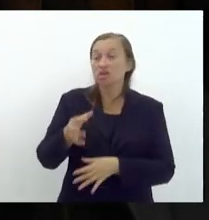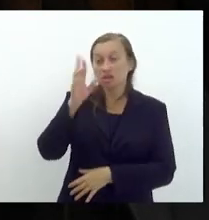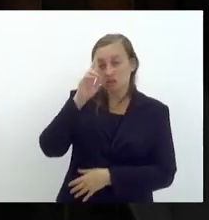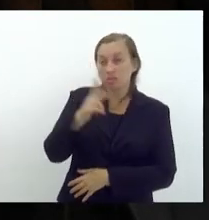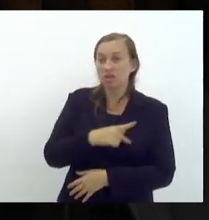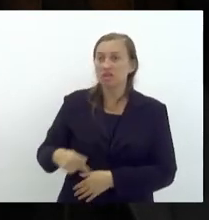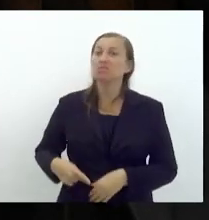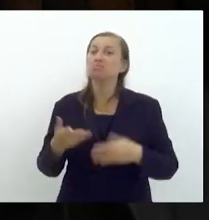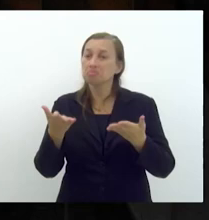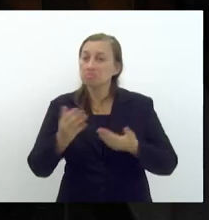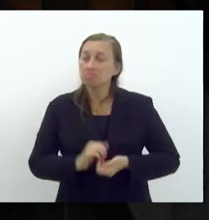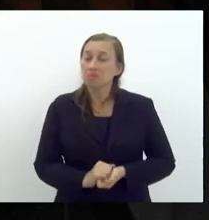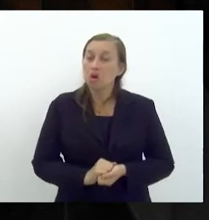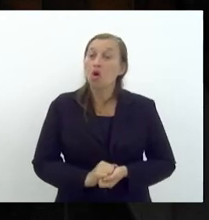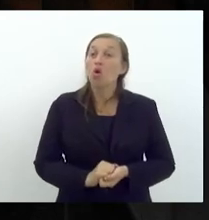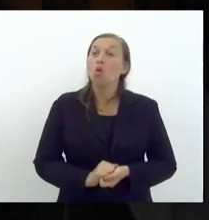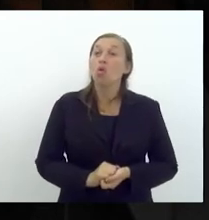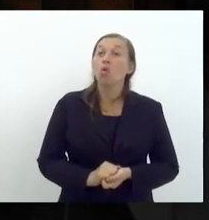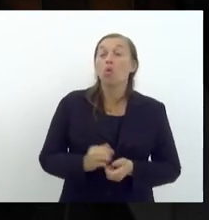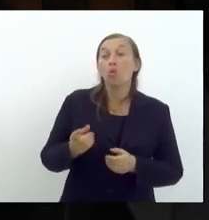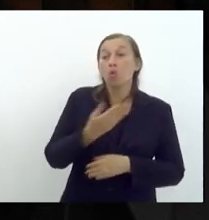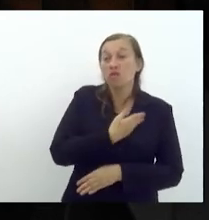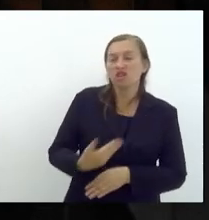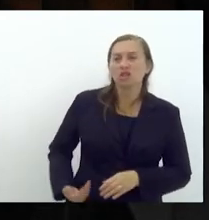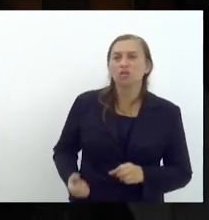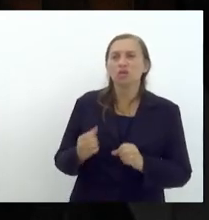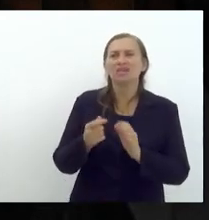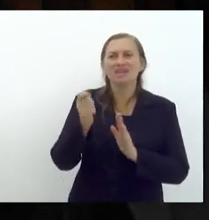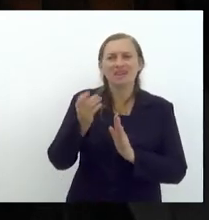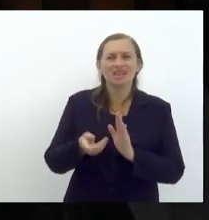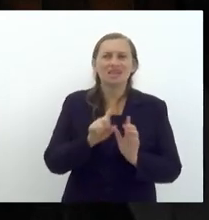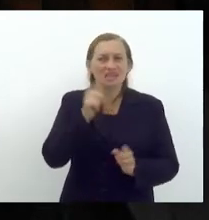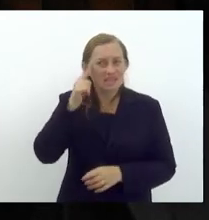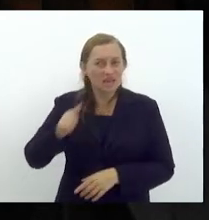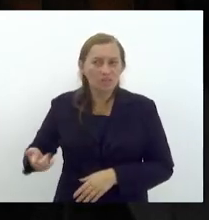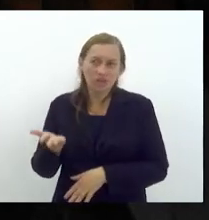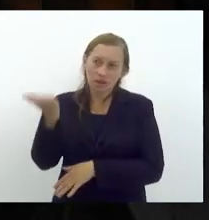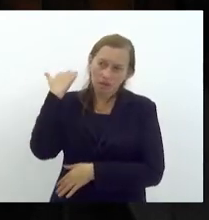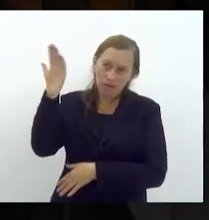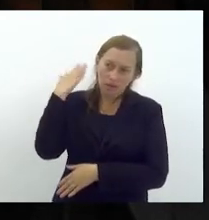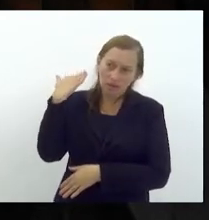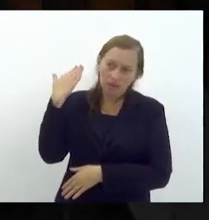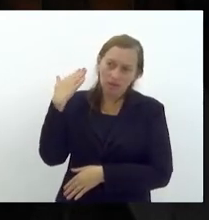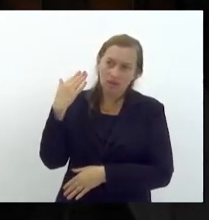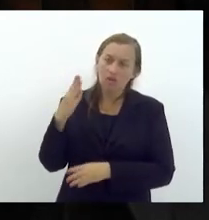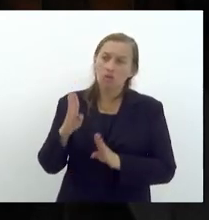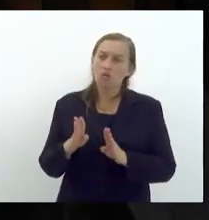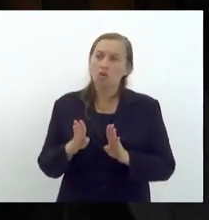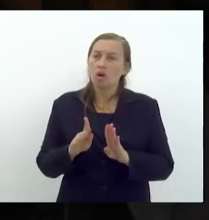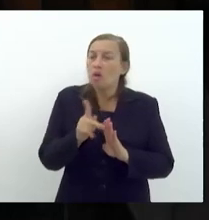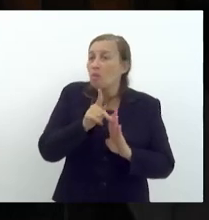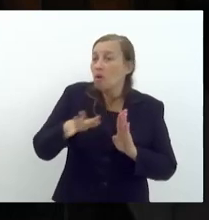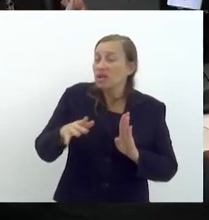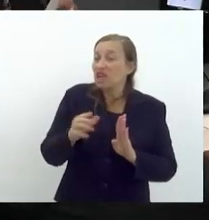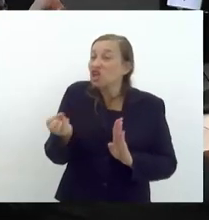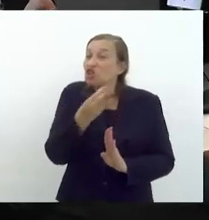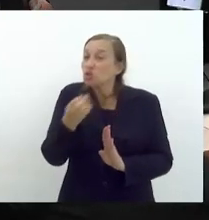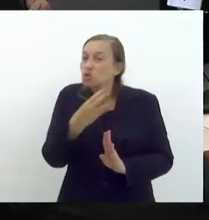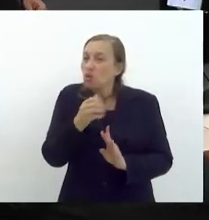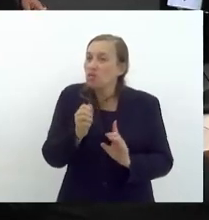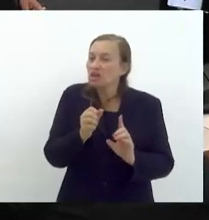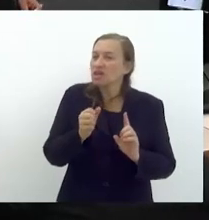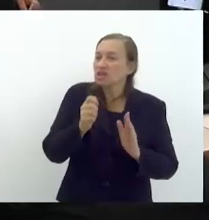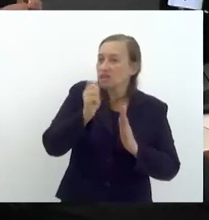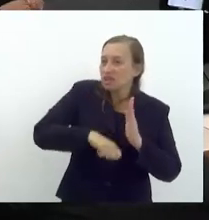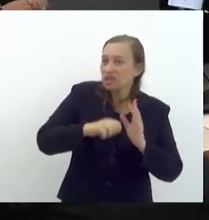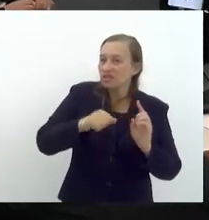o governador na semana passada junto à genesa baixou uma porcaria nova dando a tarifa social